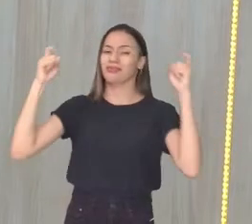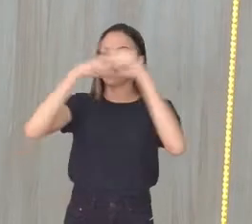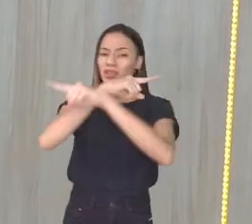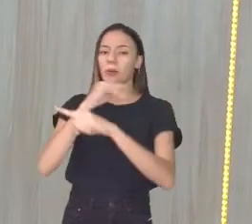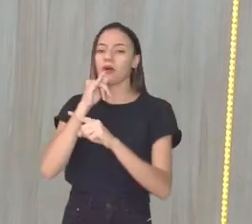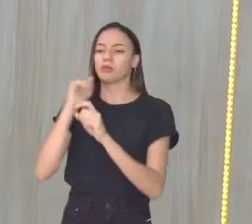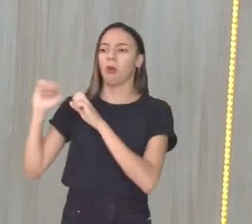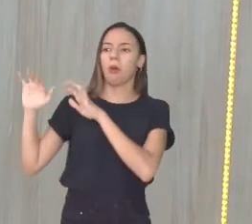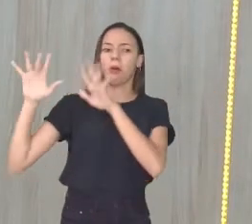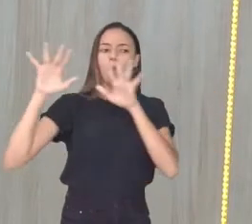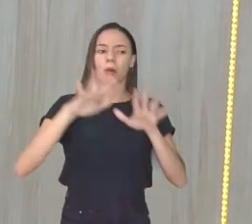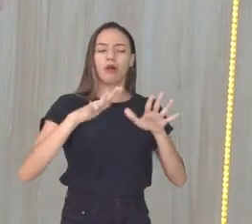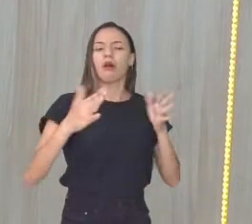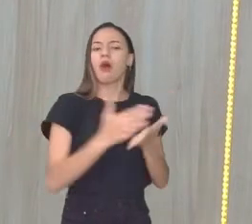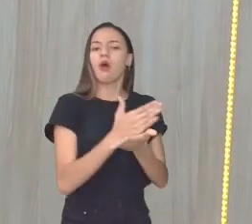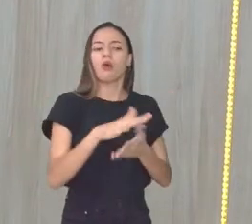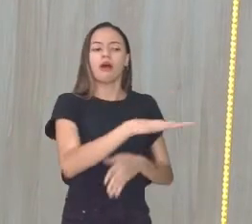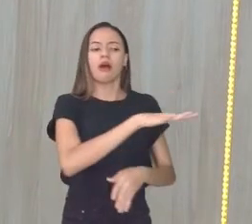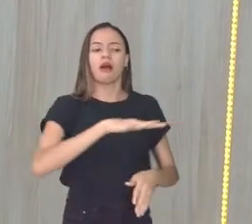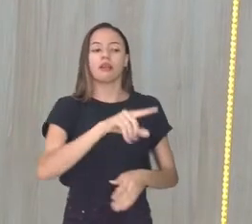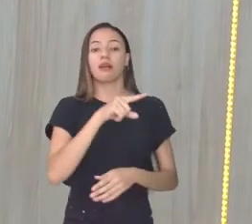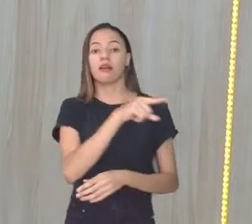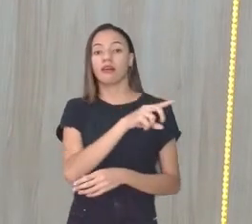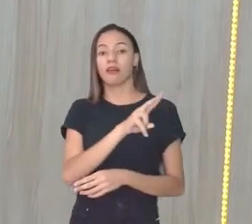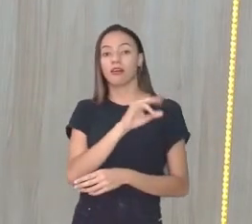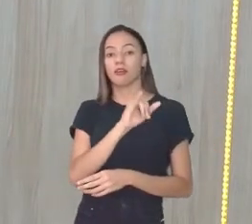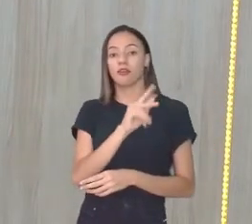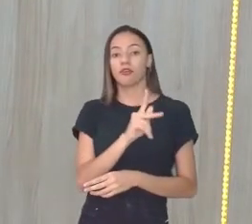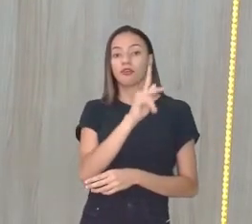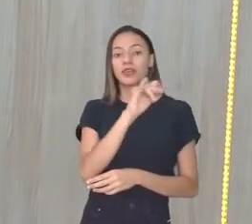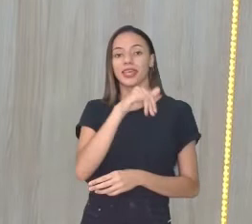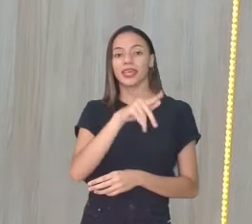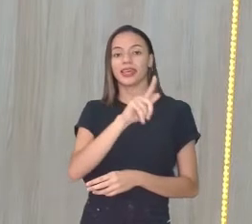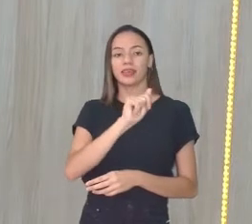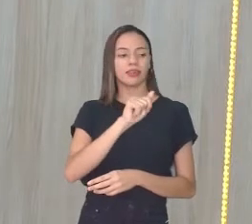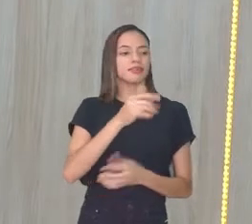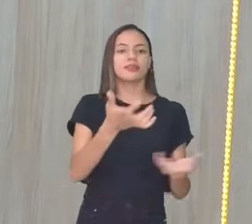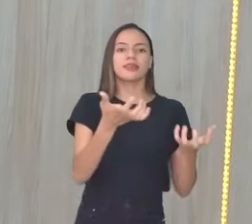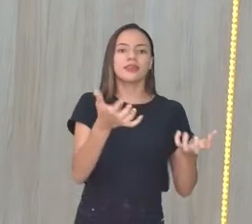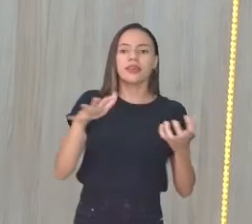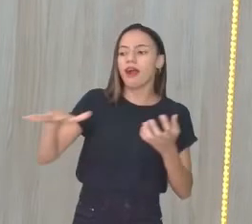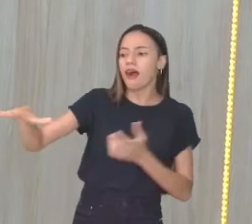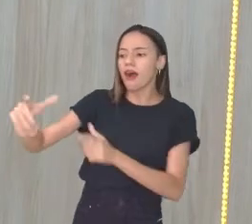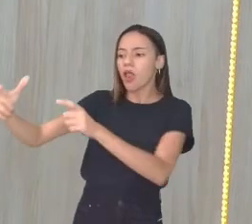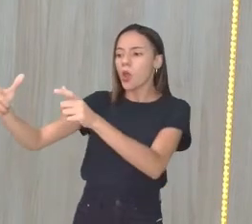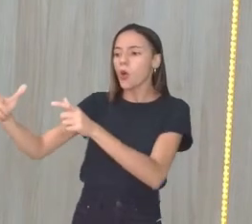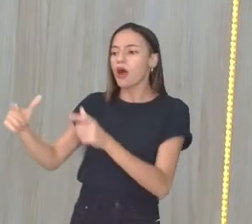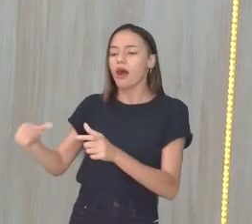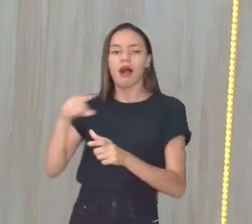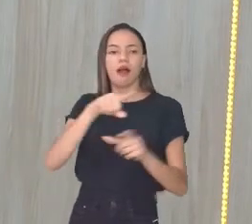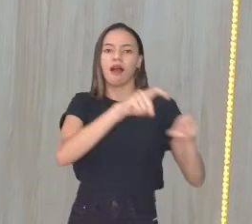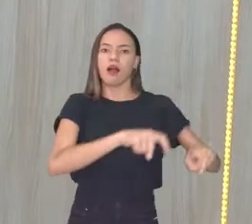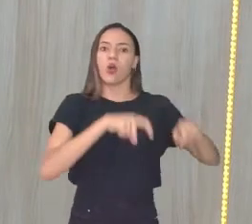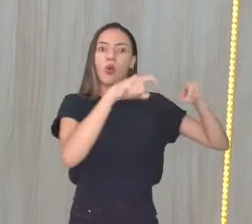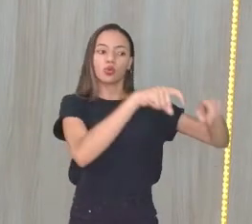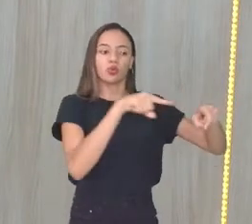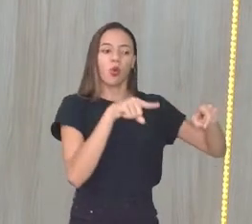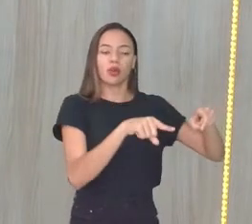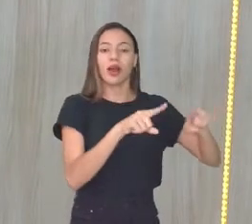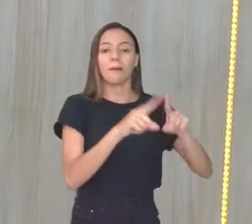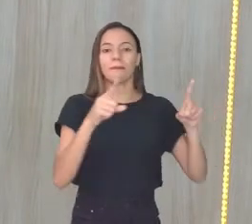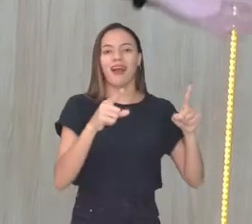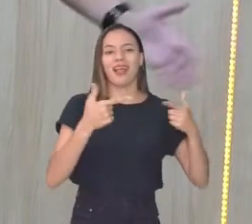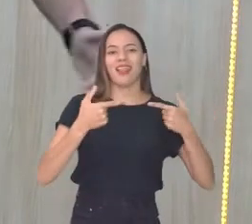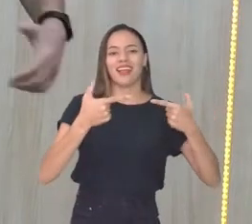os vikings vieram em busca de terras, principalmente porque eles eram agricultores, né, em tempos de paz, e em tempos de guerra